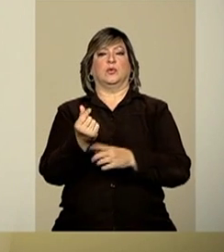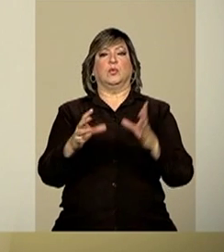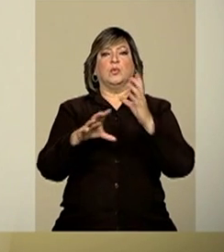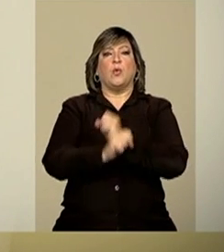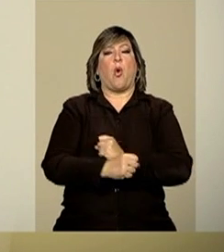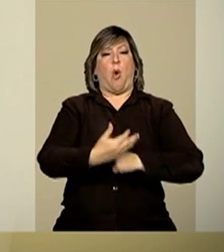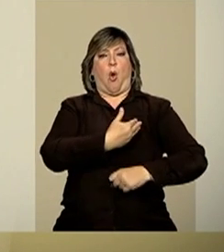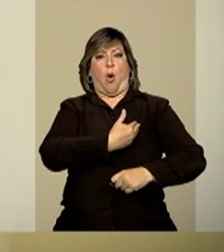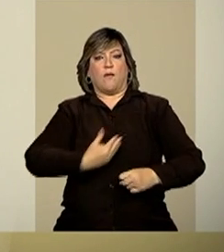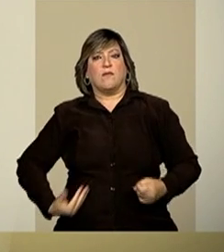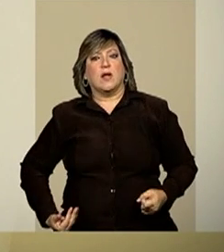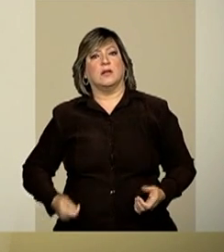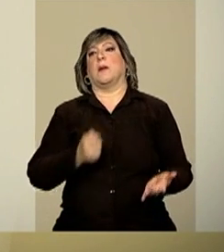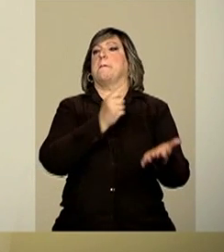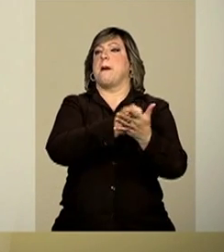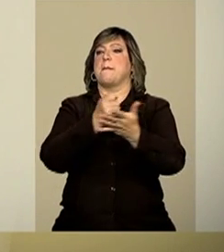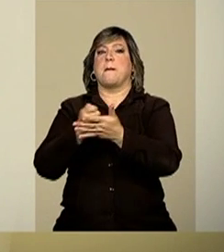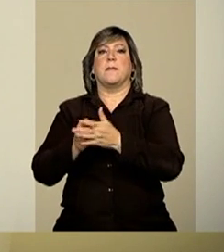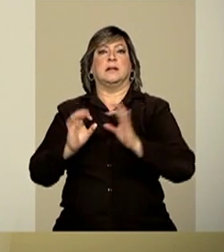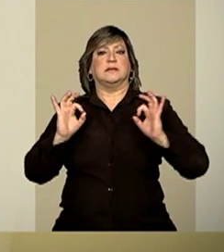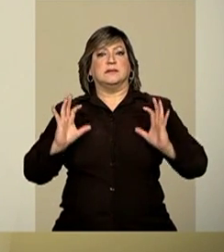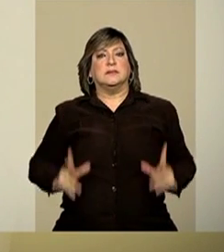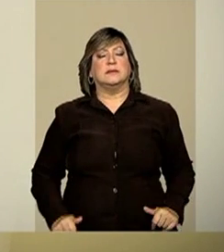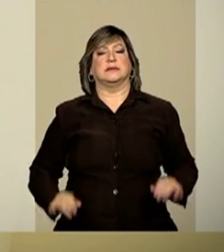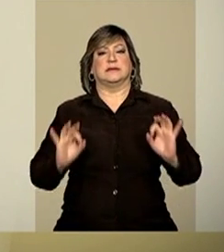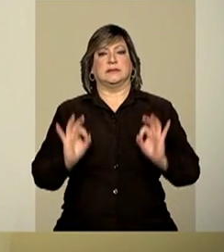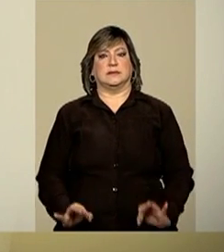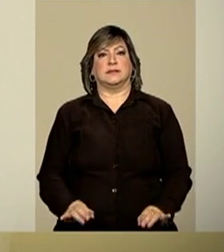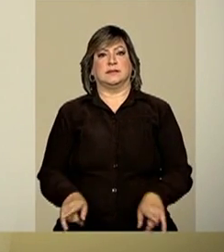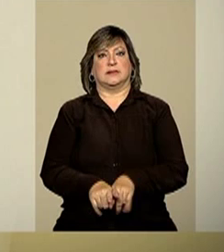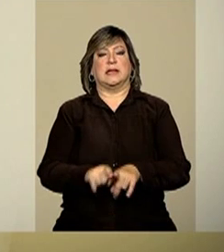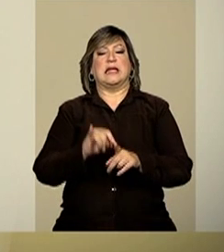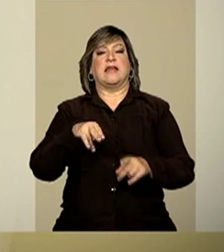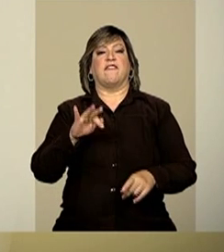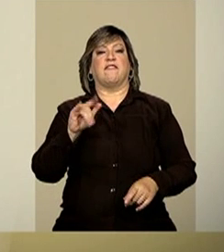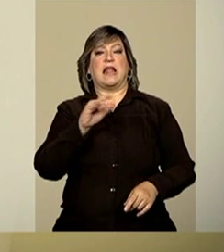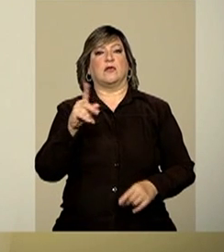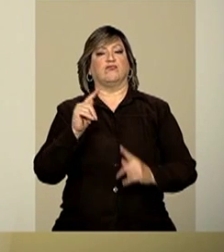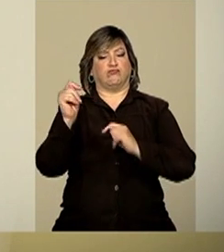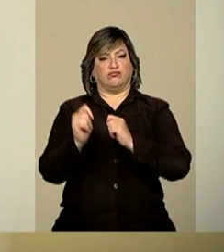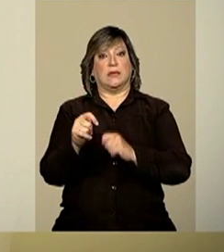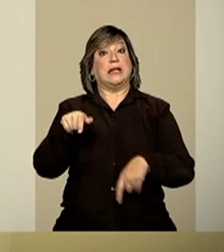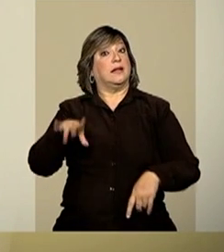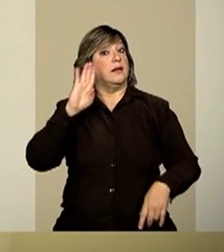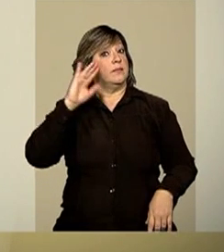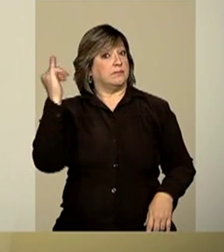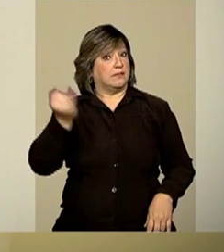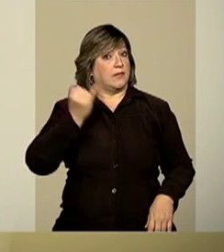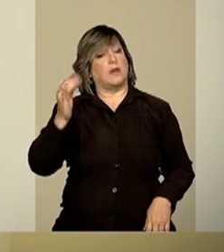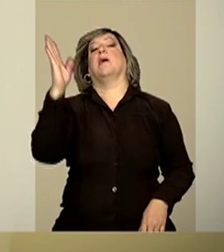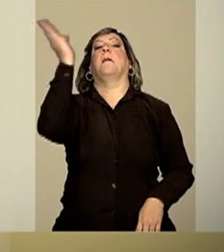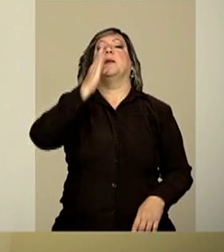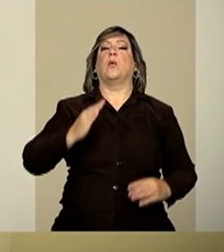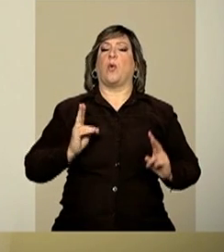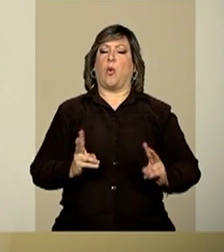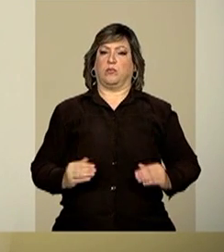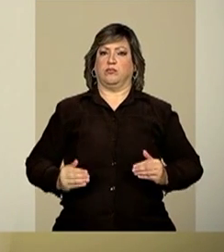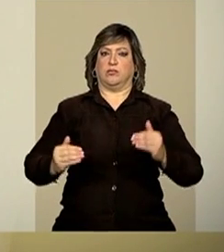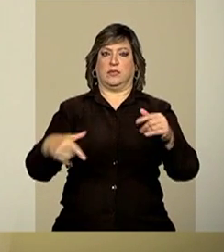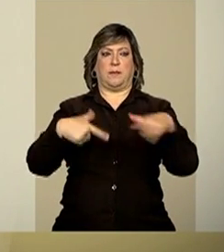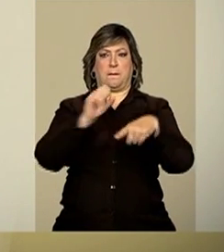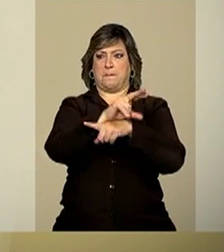e a inflação sob controle. Isto é fundamental para que o Brasil cresça e continue gerando